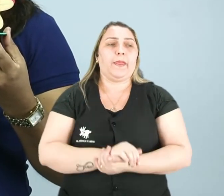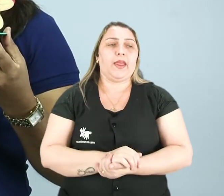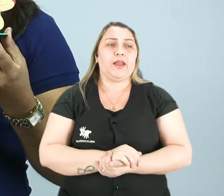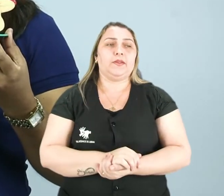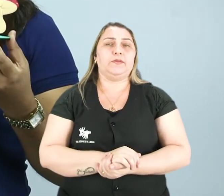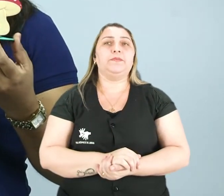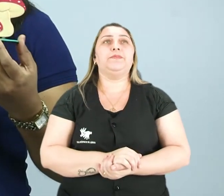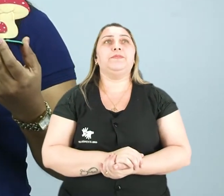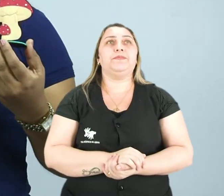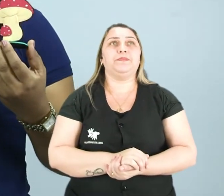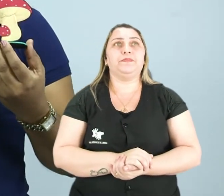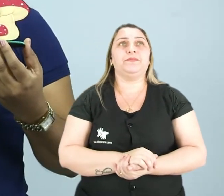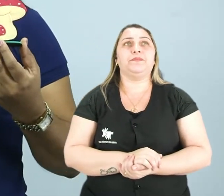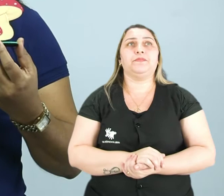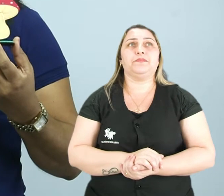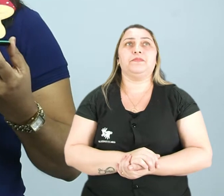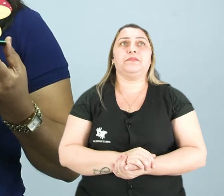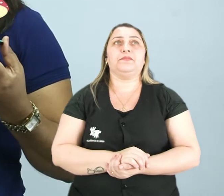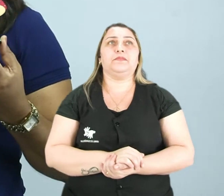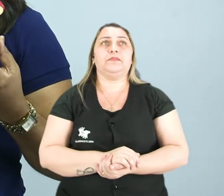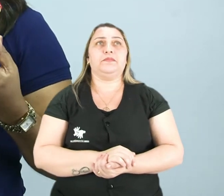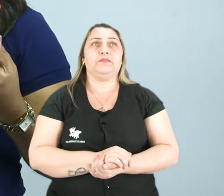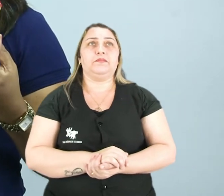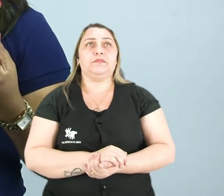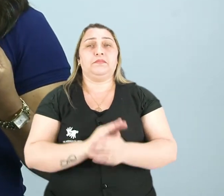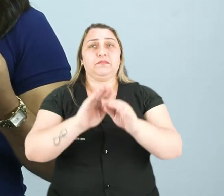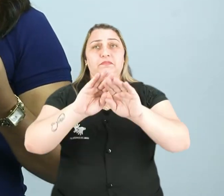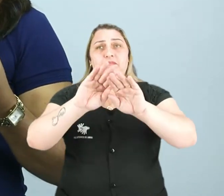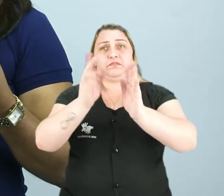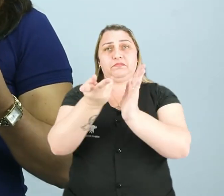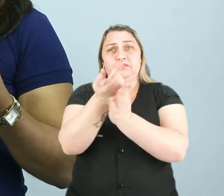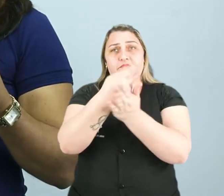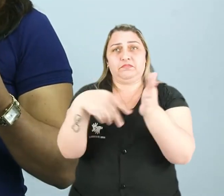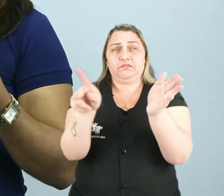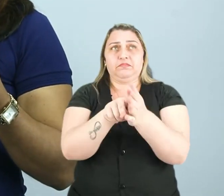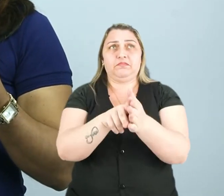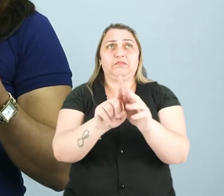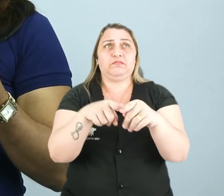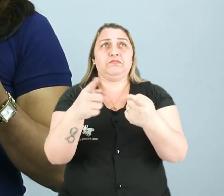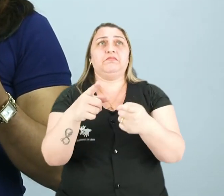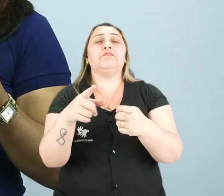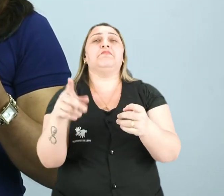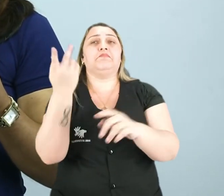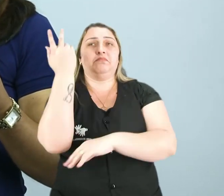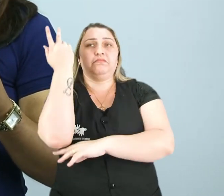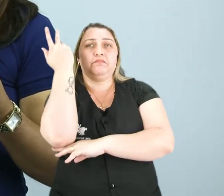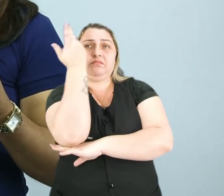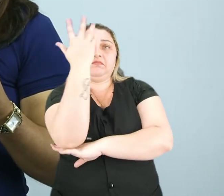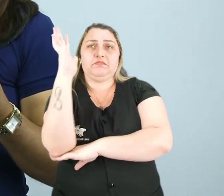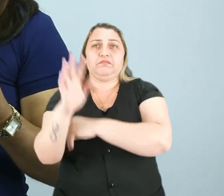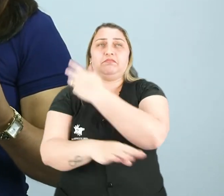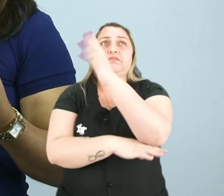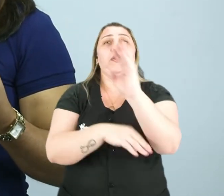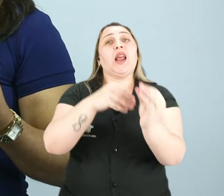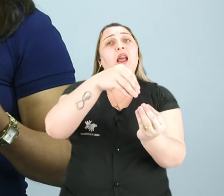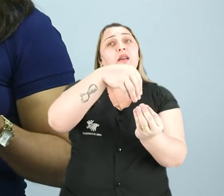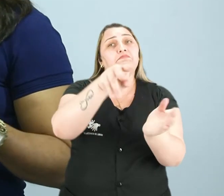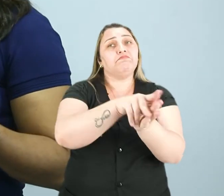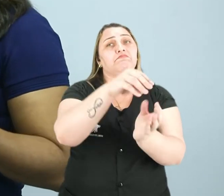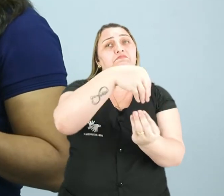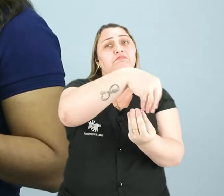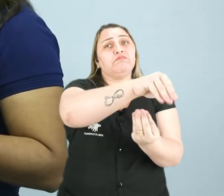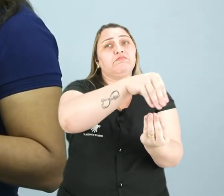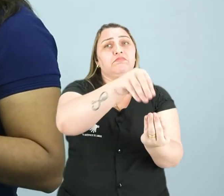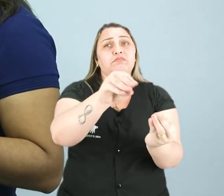O cogumelo é assim bonitinho e tudo, que é o desenho dele. Mas nós temos ele na natureza e ele é um fungo. Então, ele